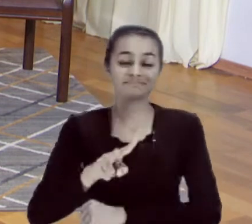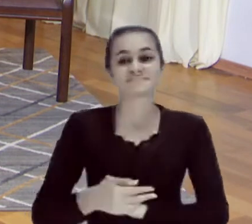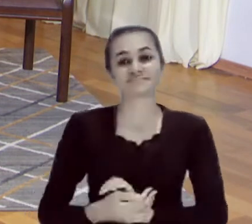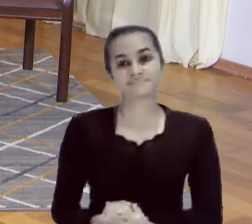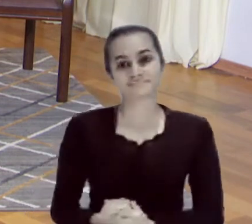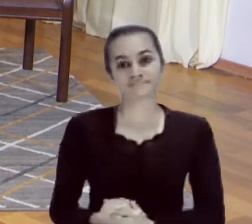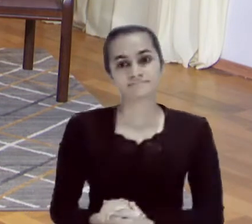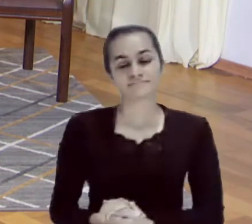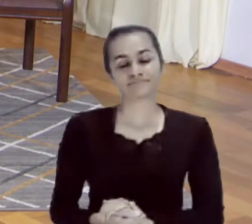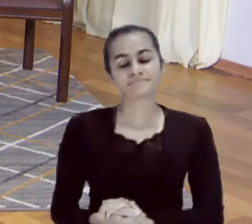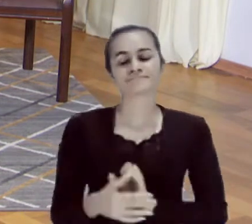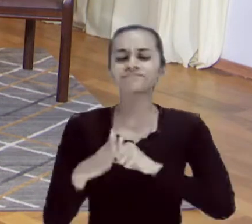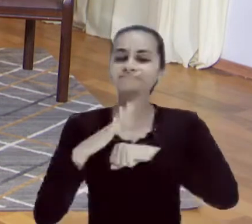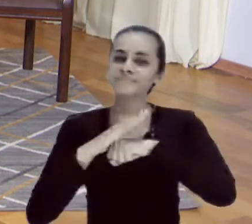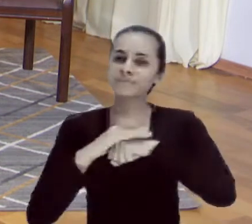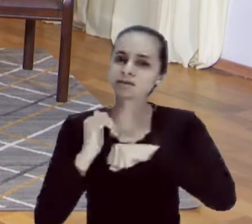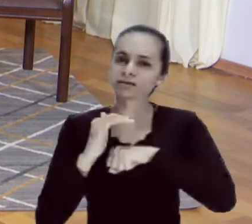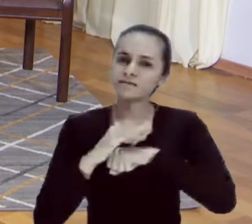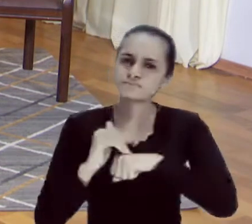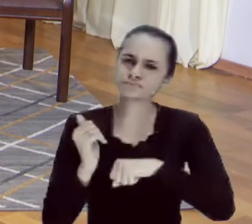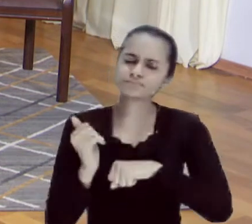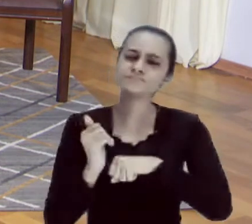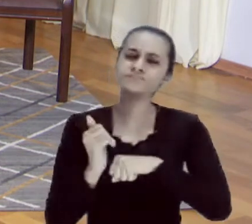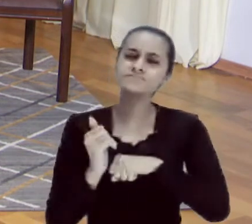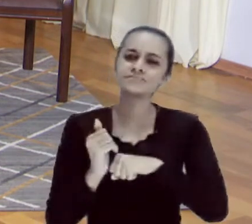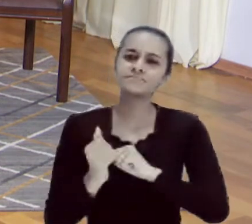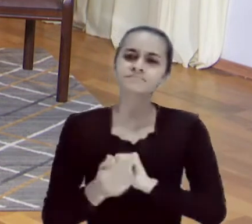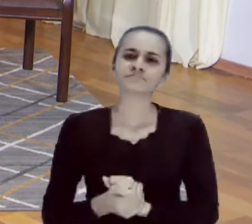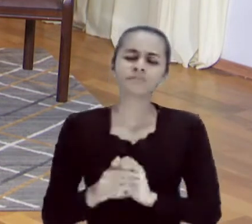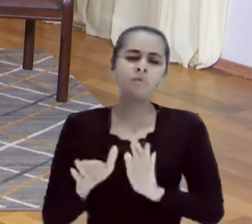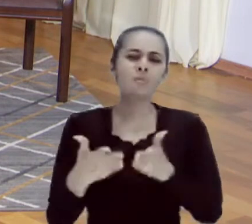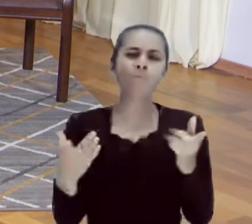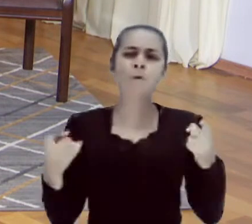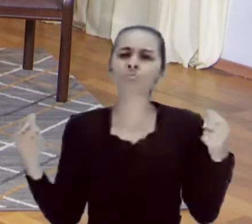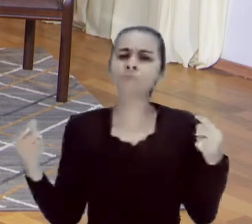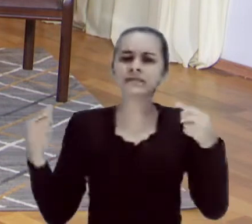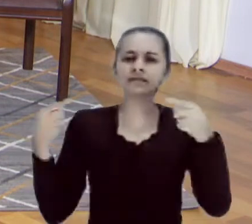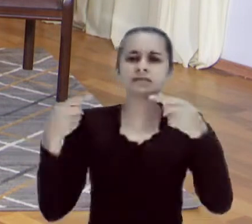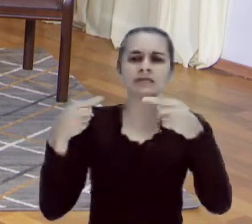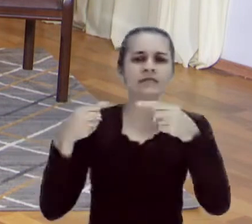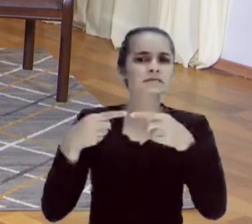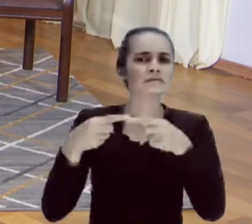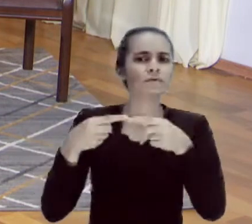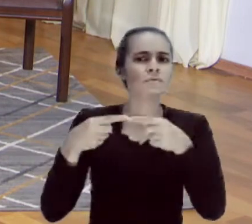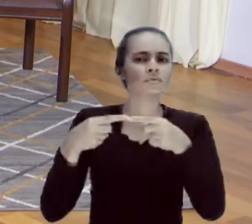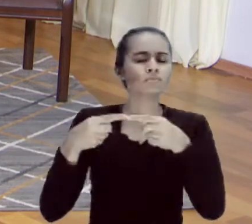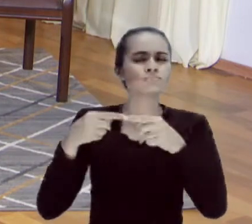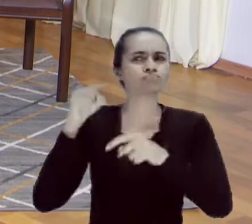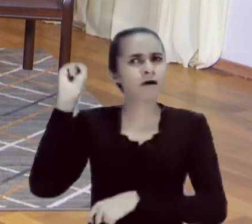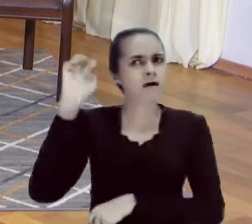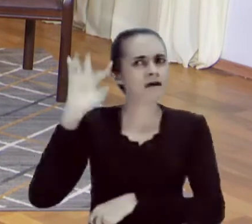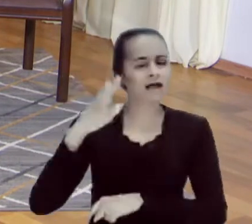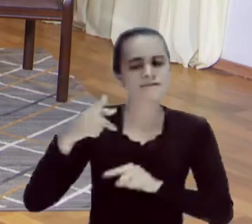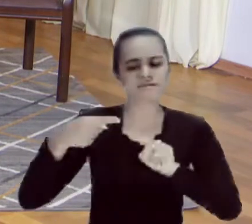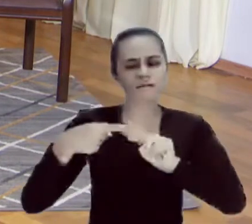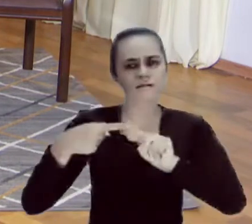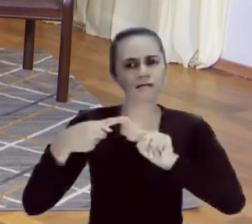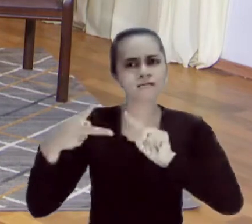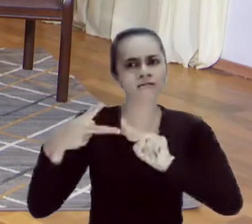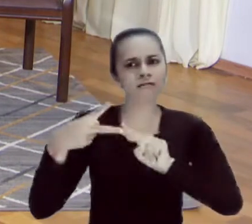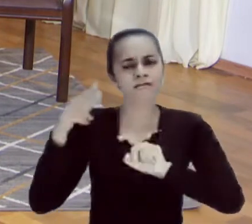Queridos, qual a relação entre a graça, fé e as obras?